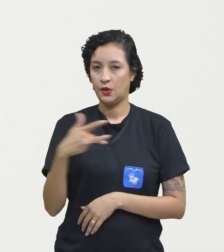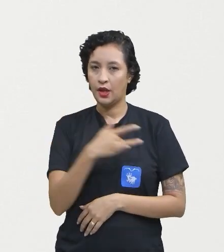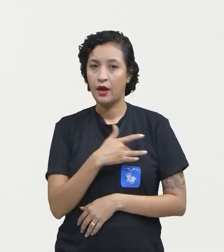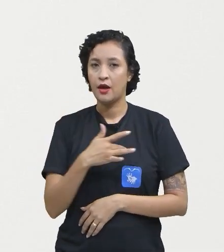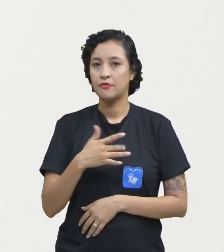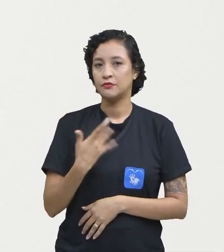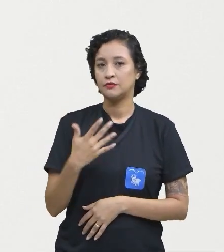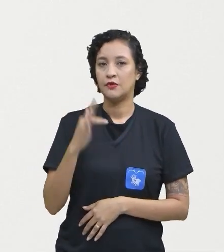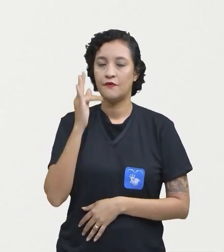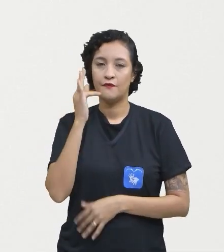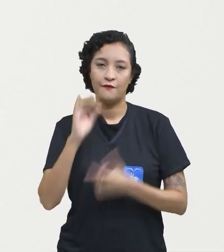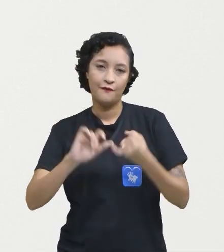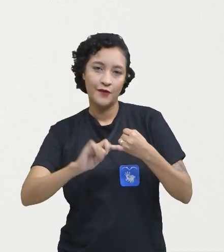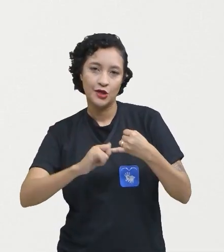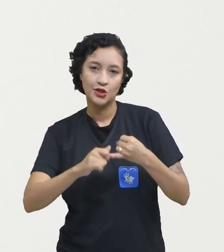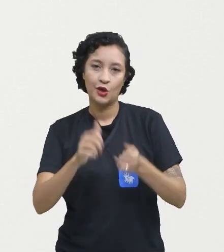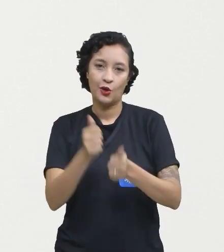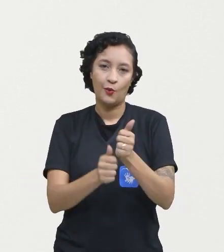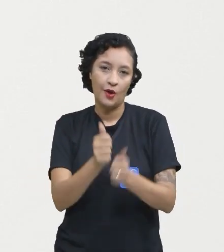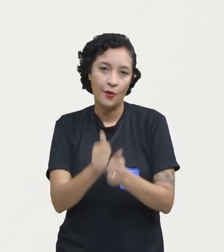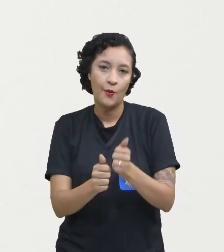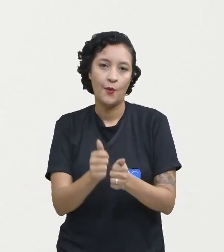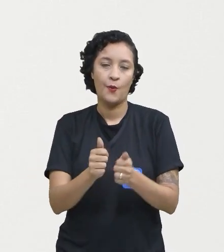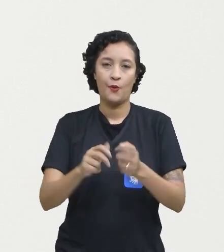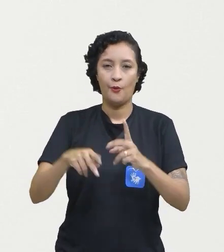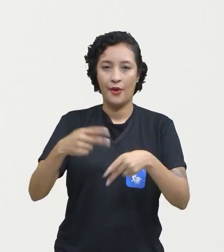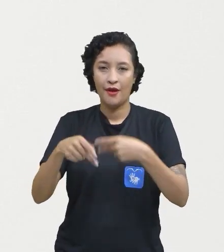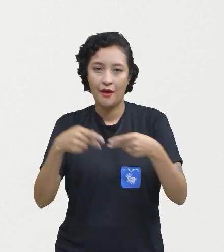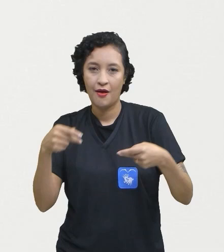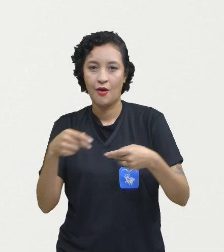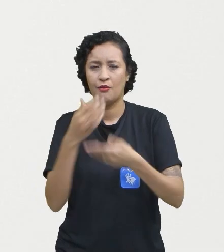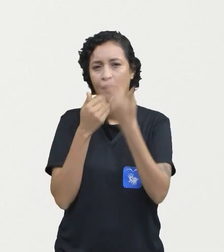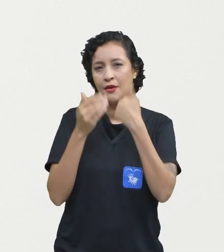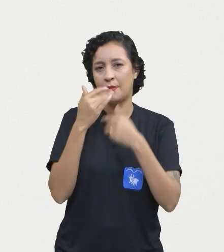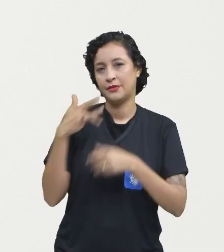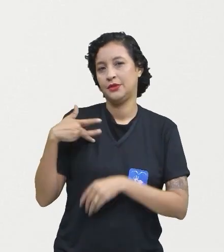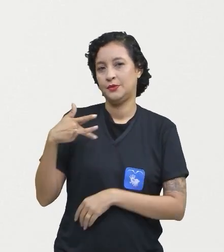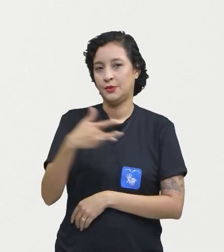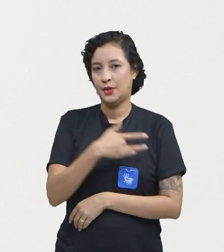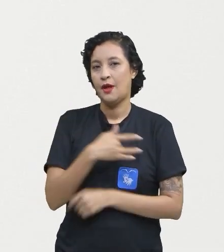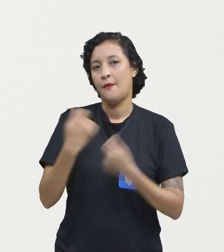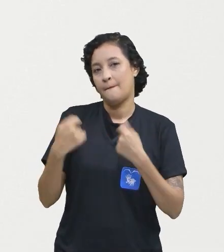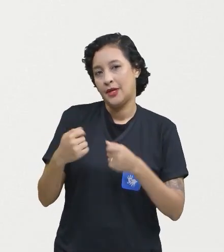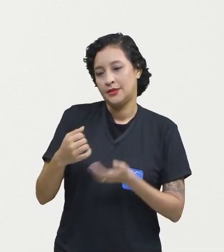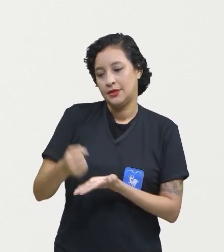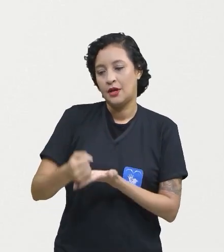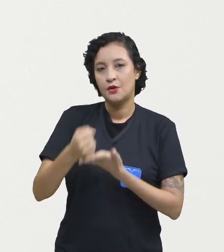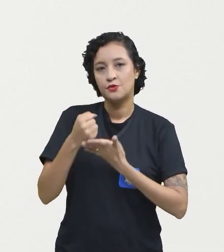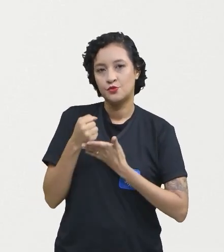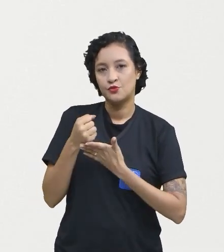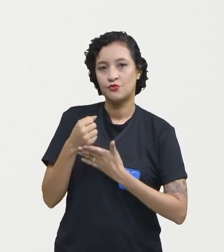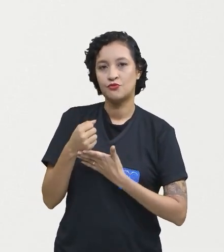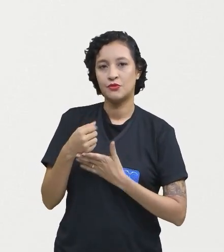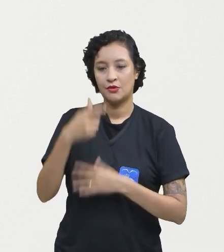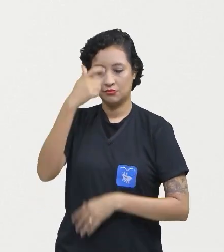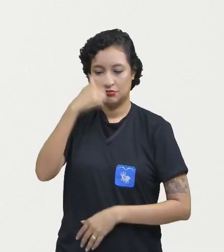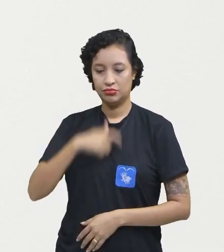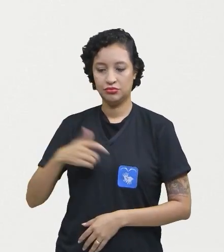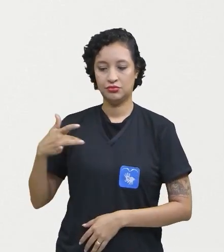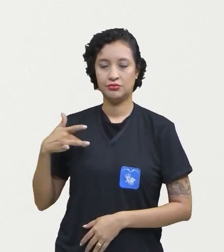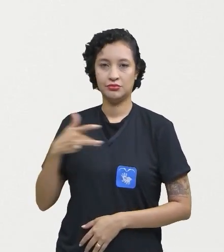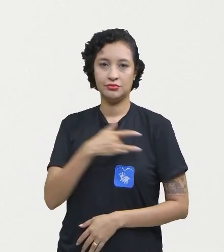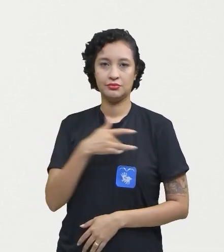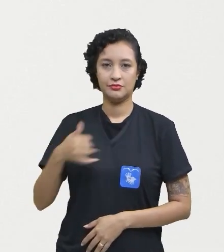legumes, feijão, arroz, macarrão, todo tipo de alimento saudável ajuda que você tenha uma saúde melhor e